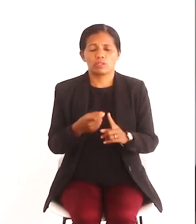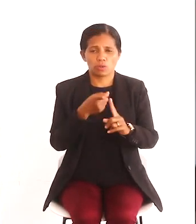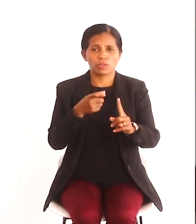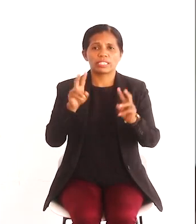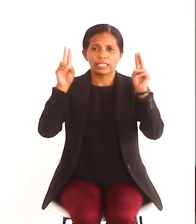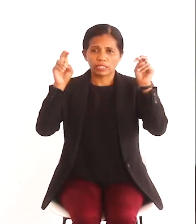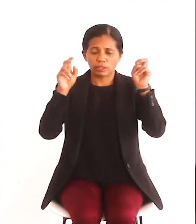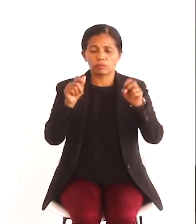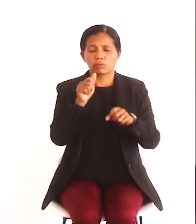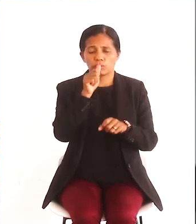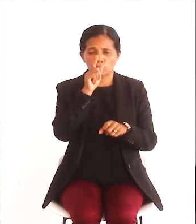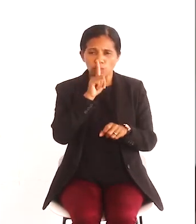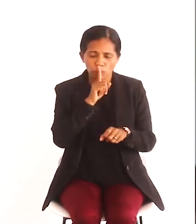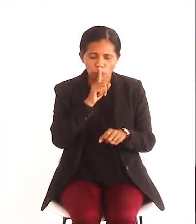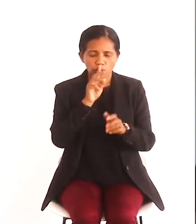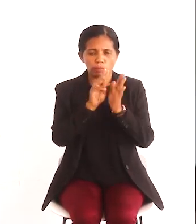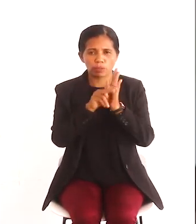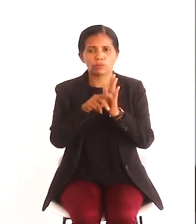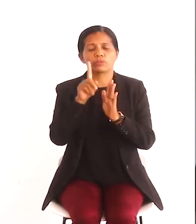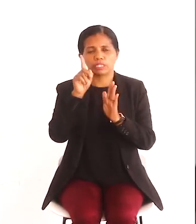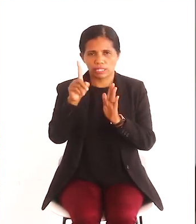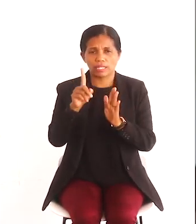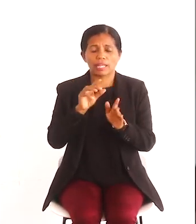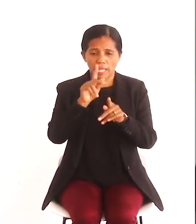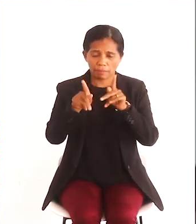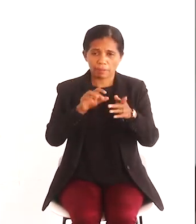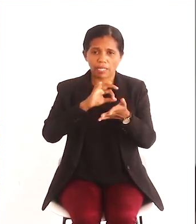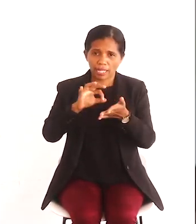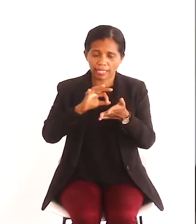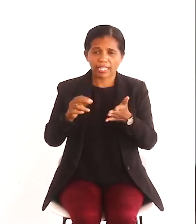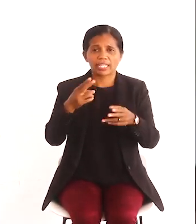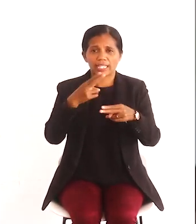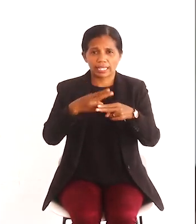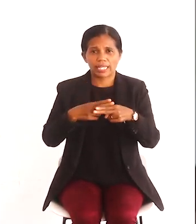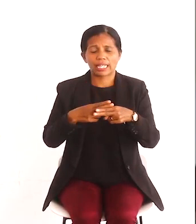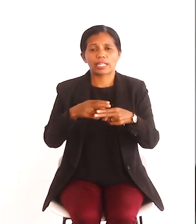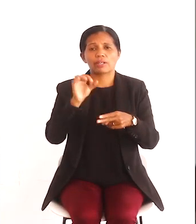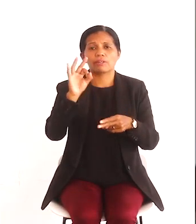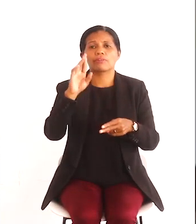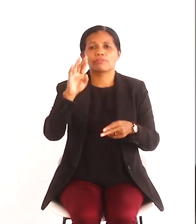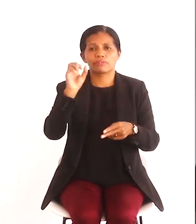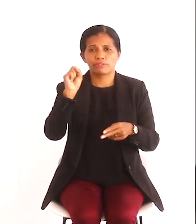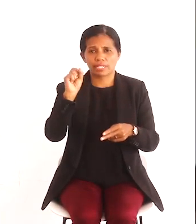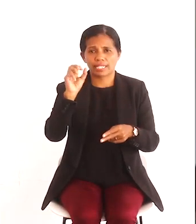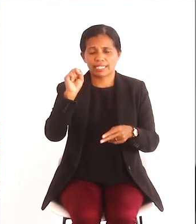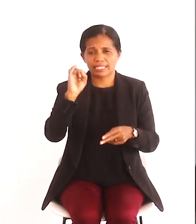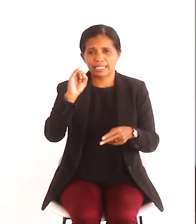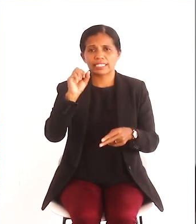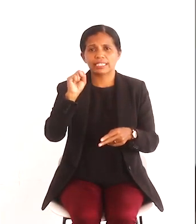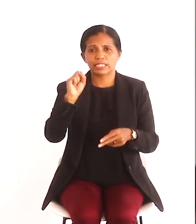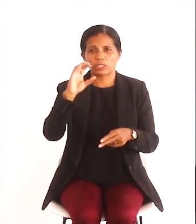Silêncio. O autor deste poema é o Sr. Francisco Borges da Costa. Então, vamos agora para o